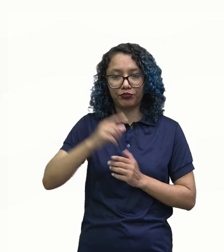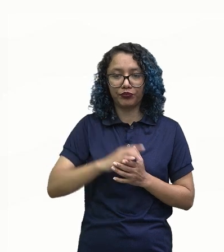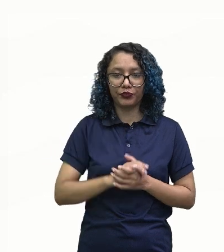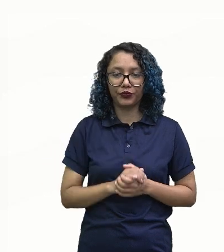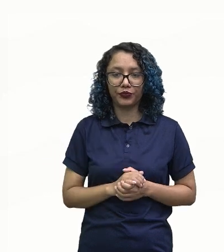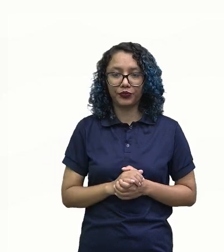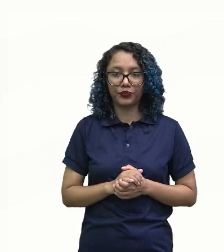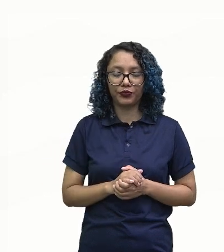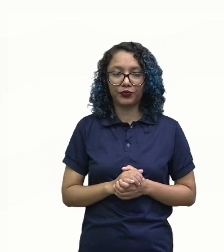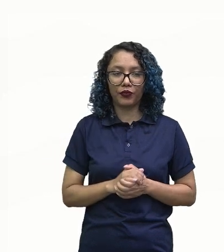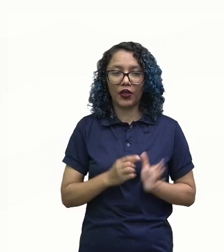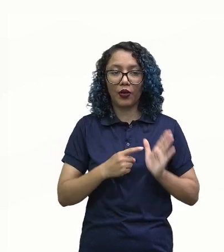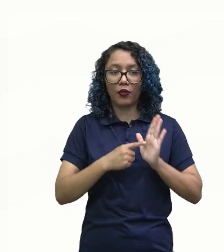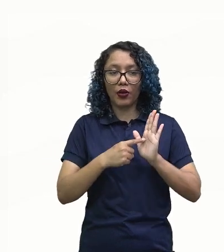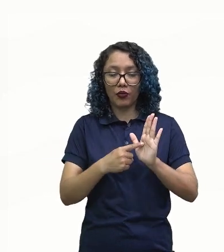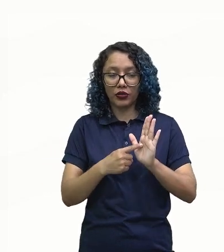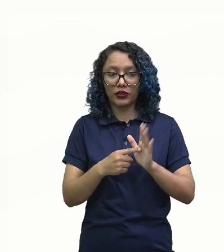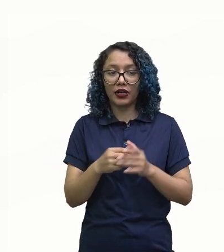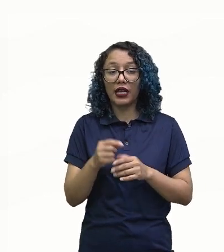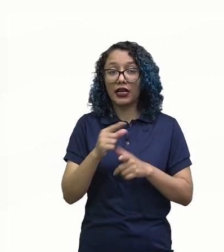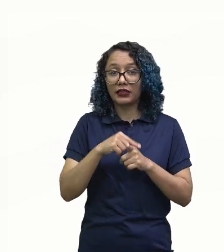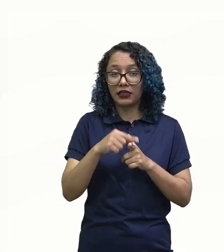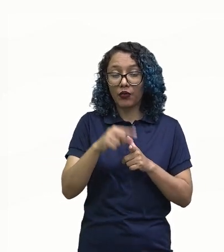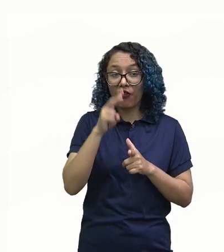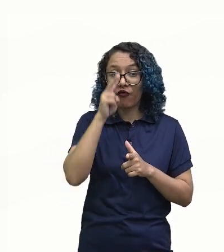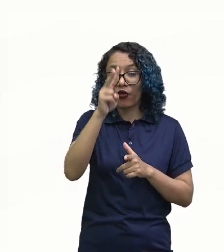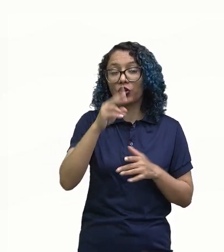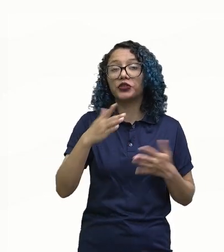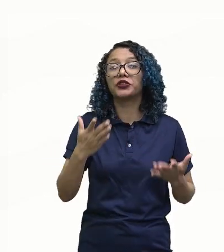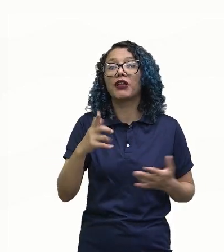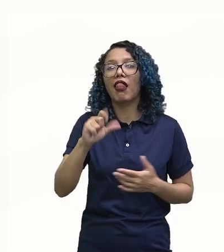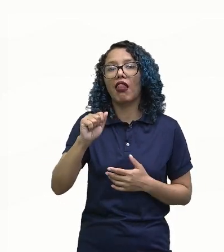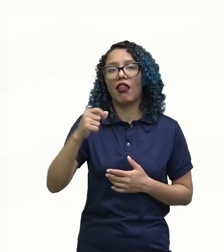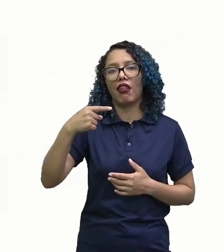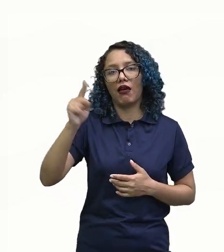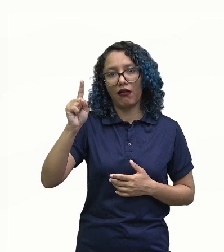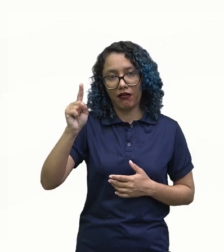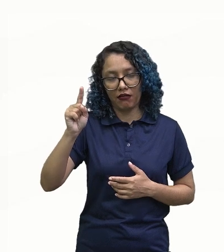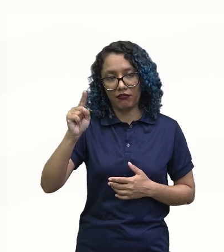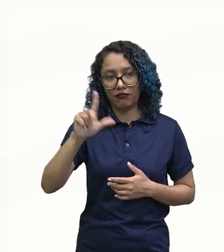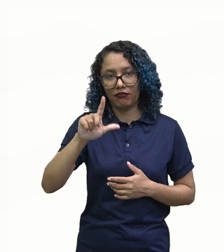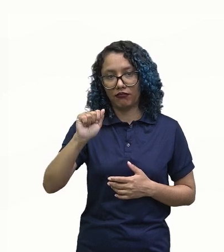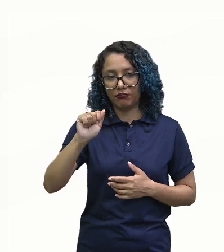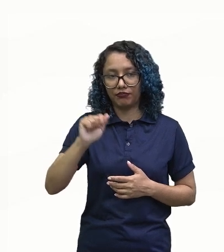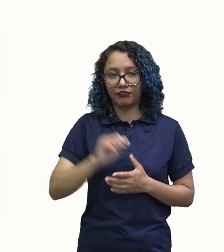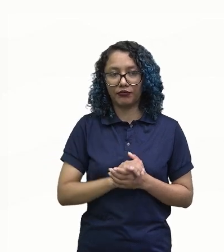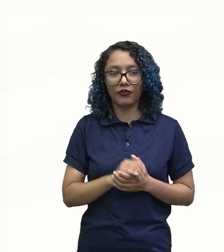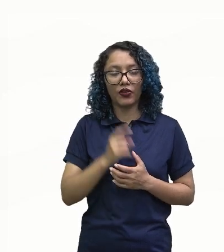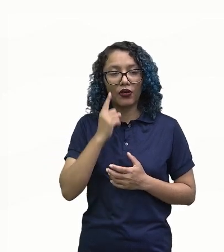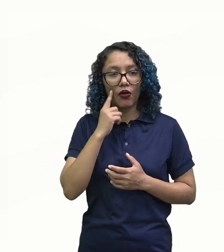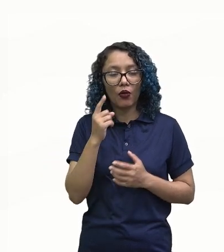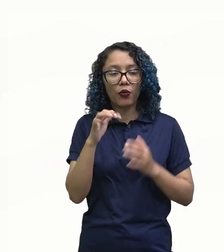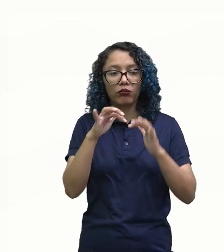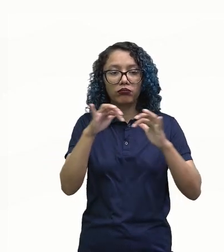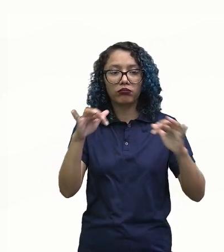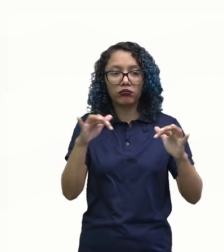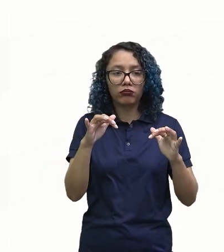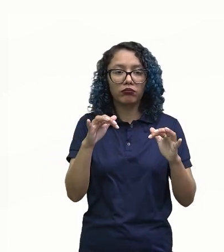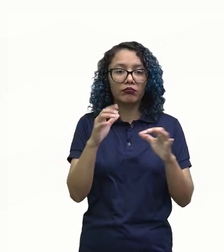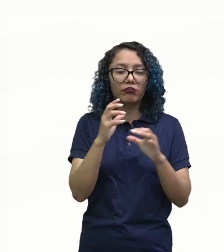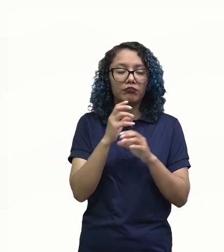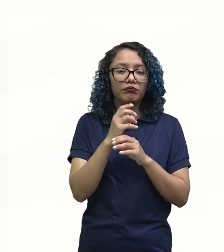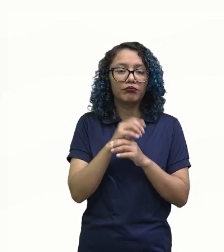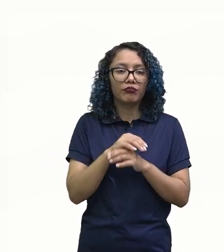aí para identificar que a sílaba mais forte é no lá. Então, aqui, se a gente for contar, é